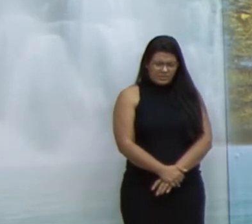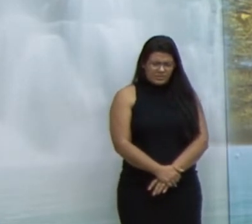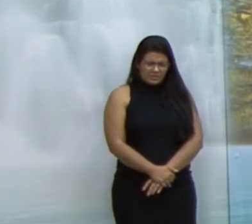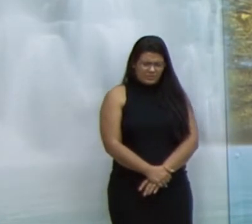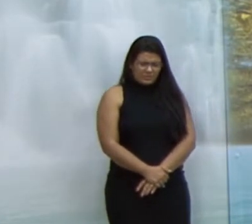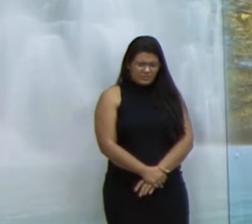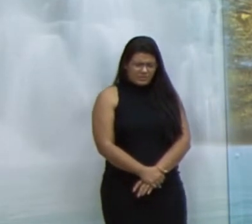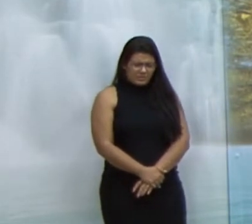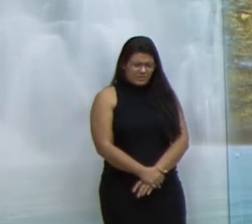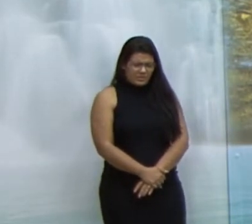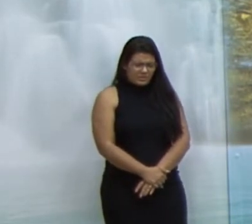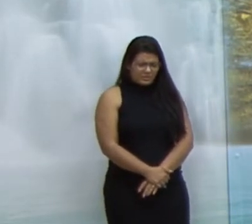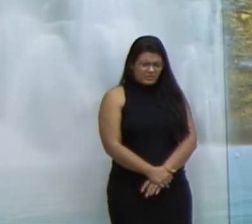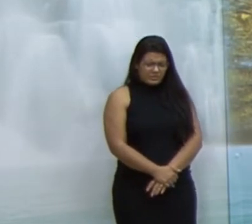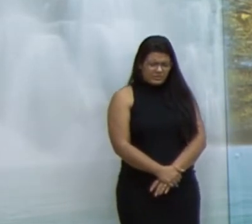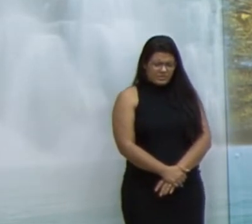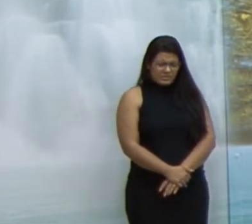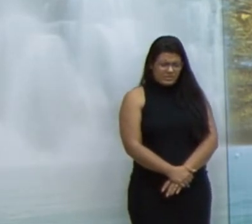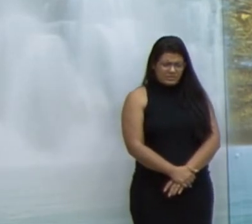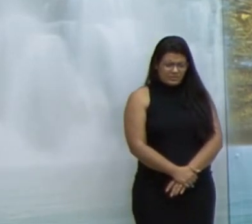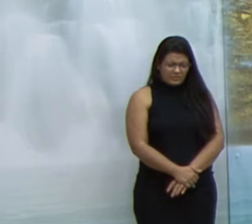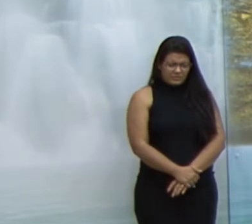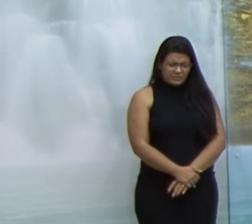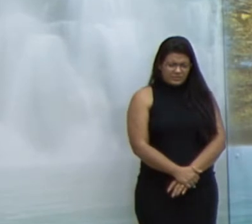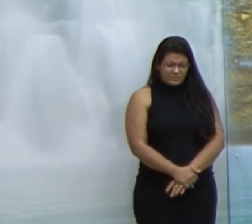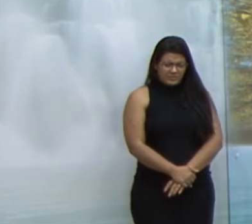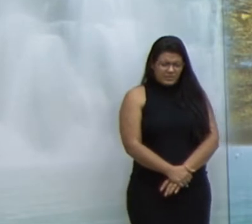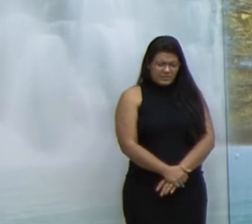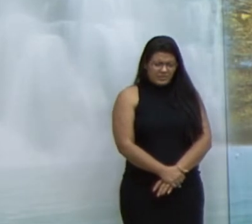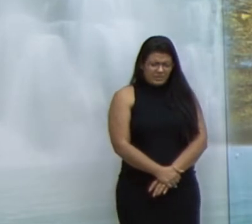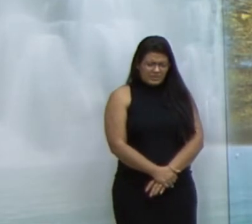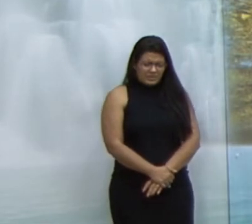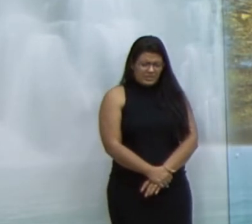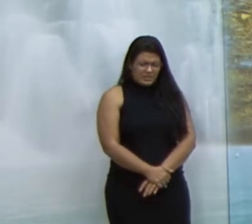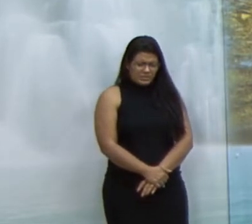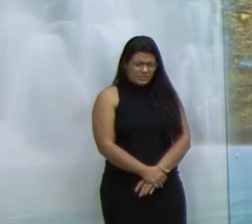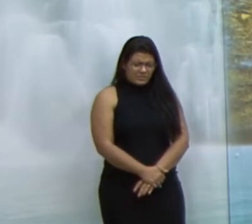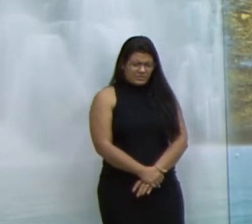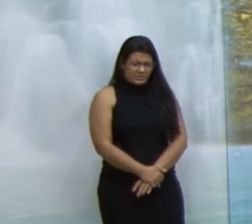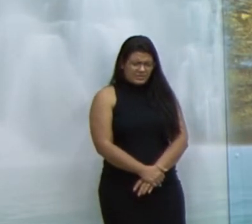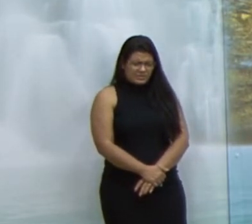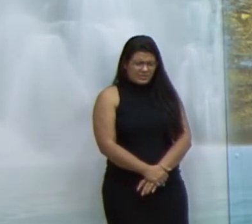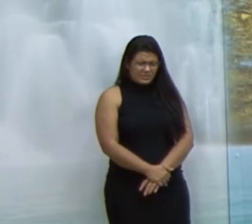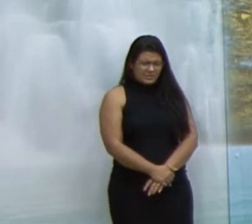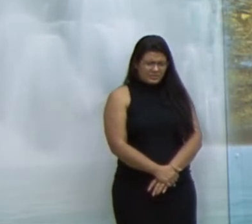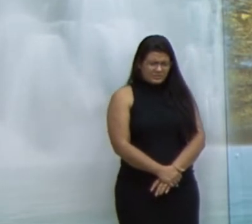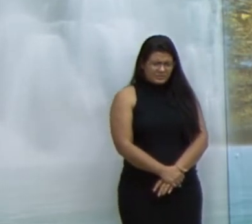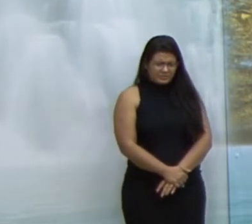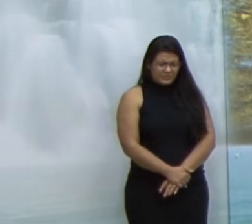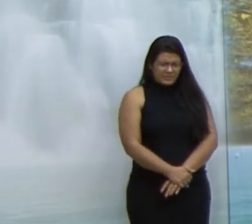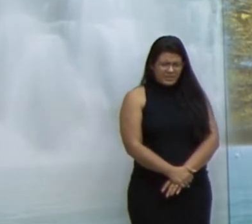mácula. Deus vai te pegar, meu camarada. Deus vai te pegar, minha jovem, meu jovem. Ah,